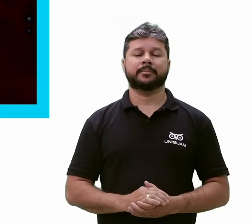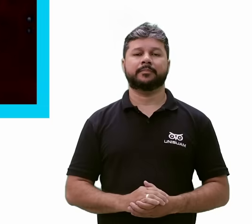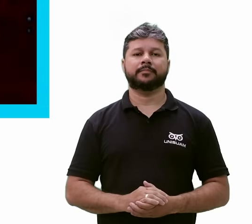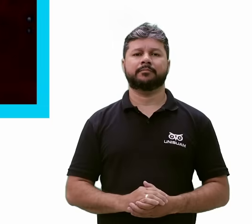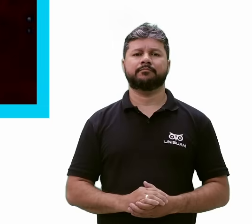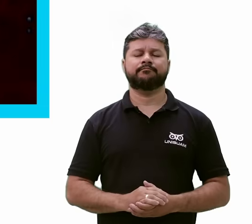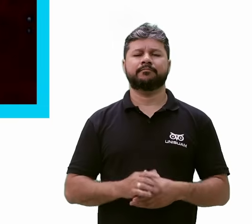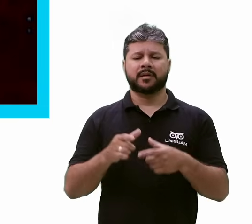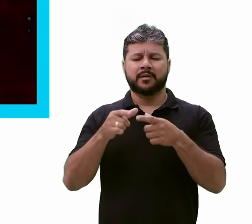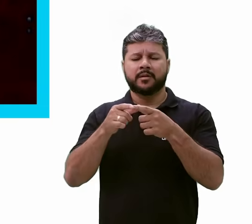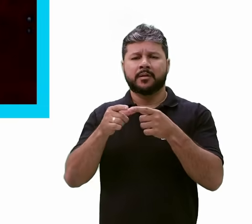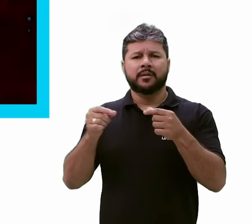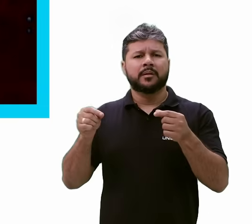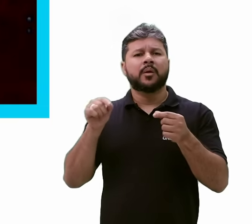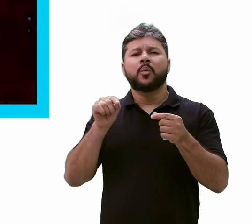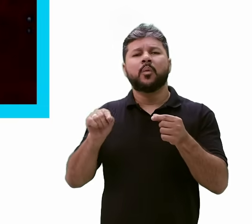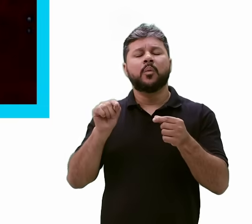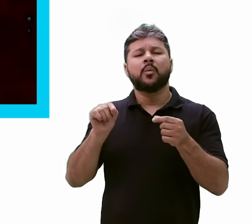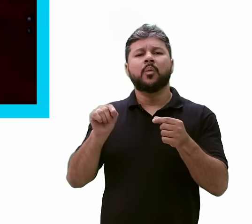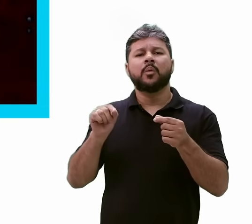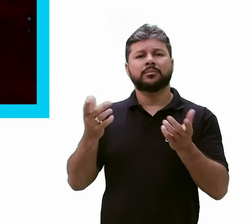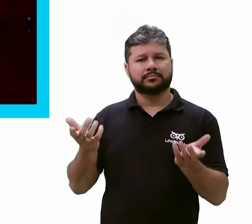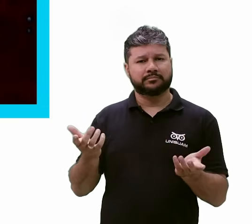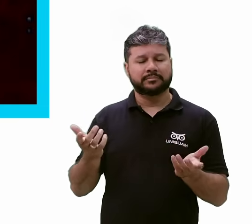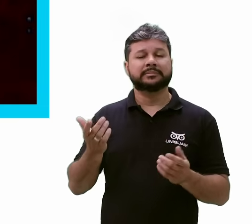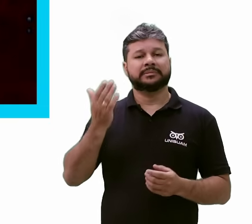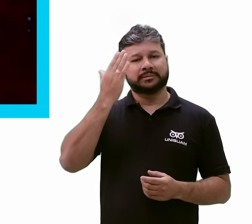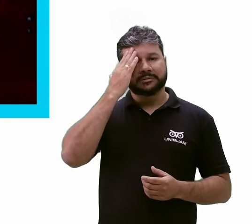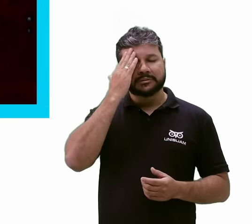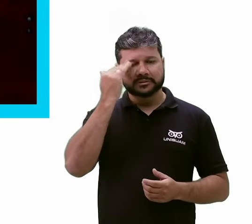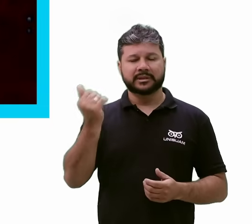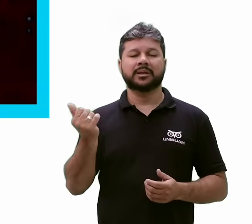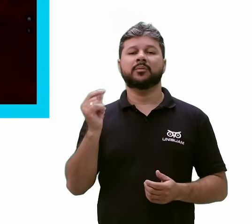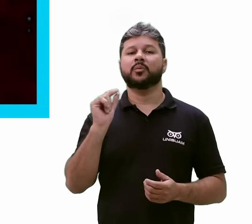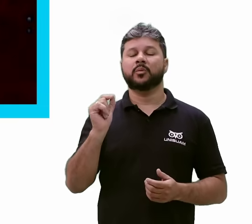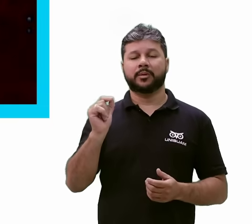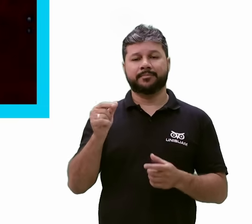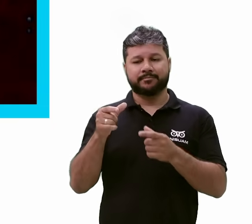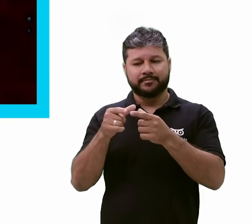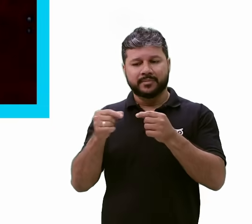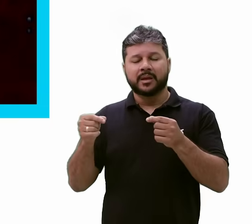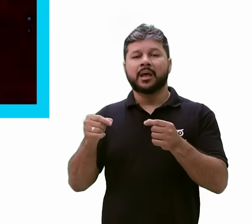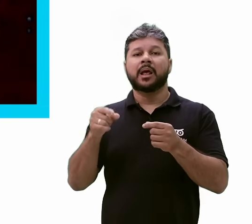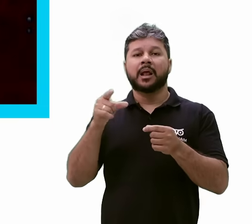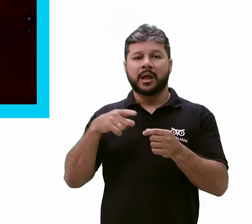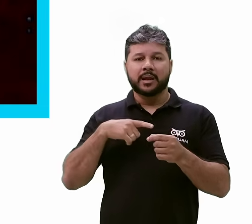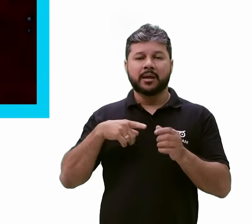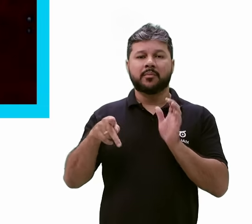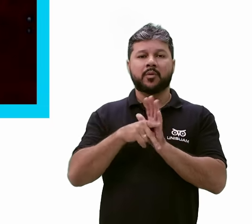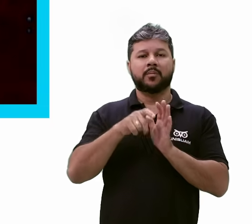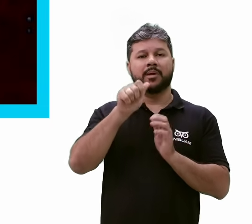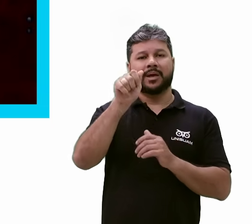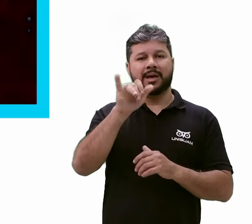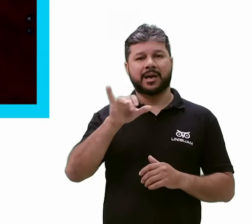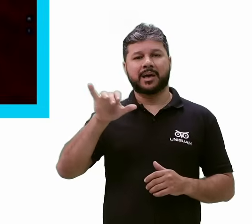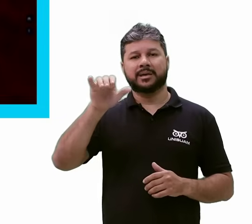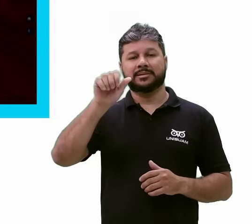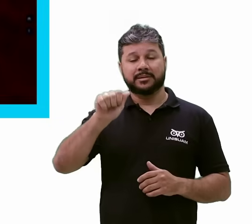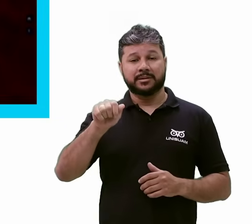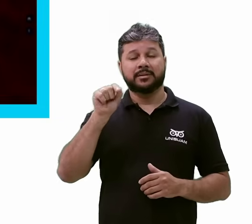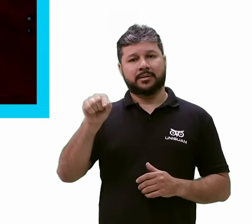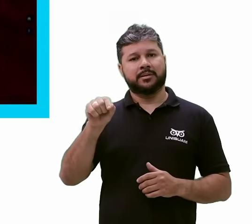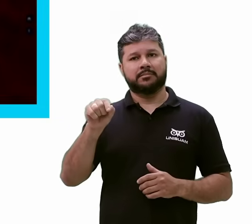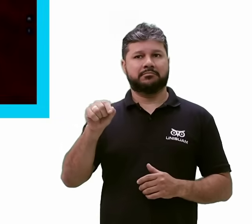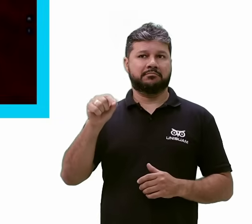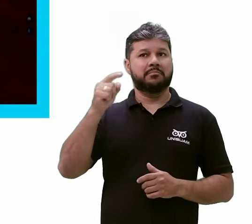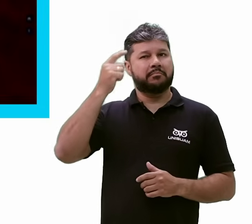Quem é essa planta? Bom, sabe-se que essa planta é originária da Ásia, né?